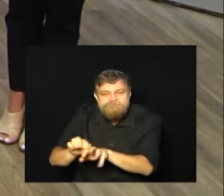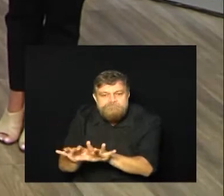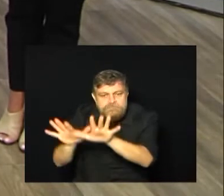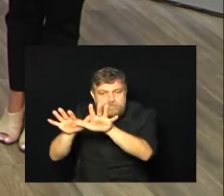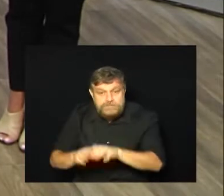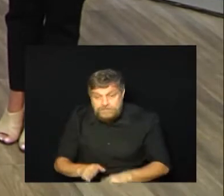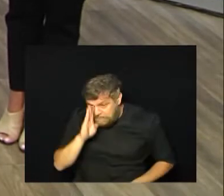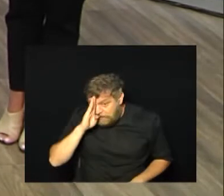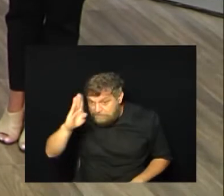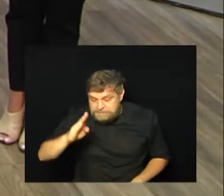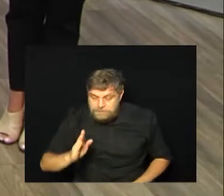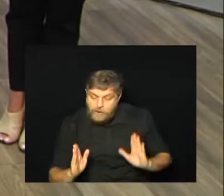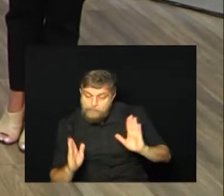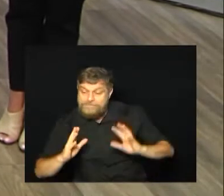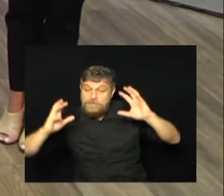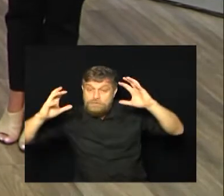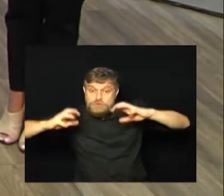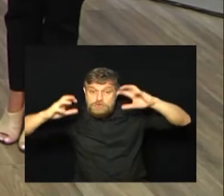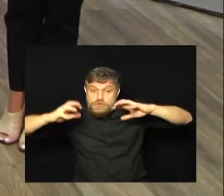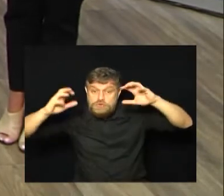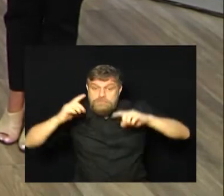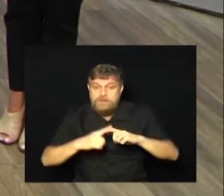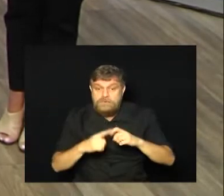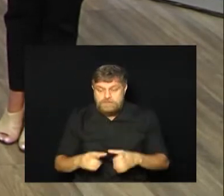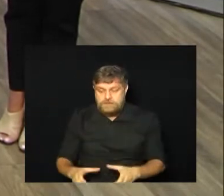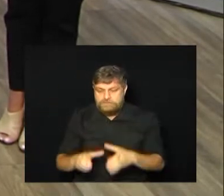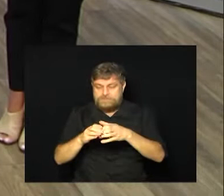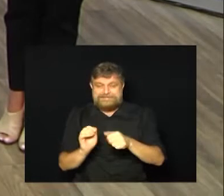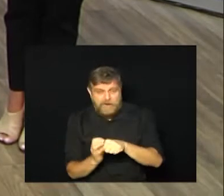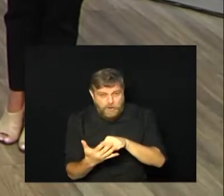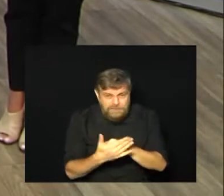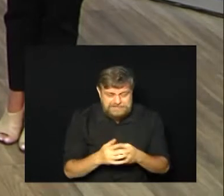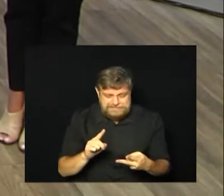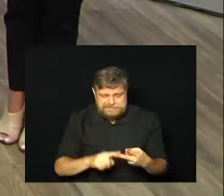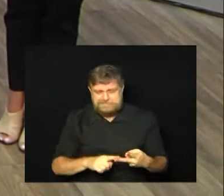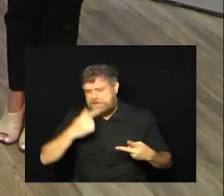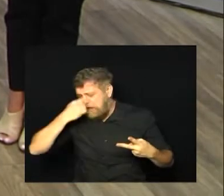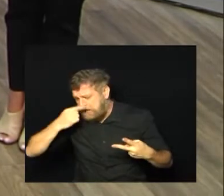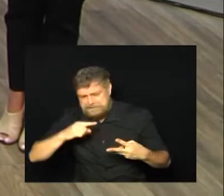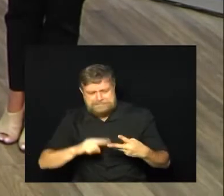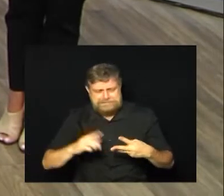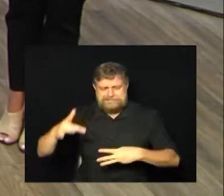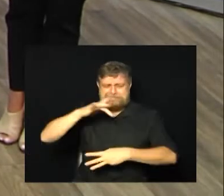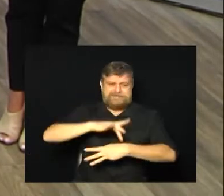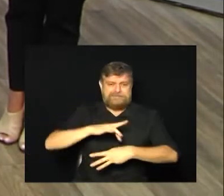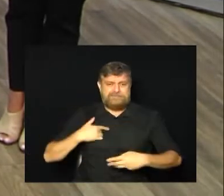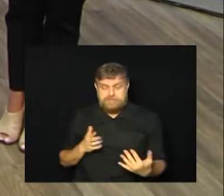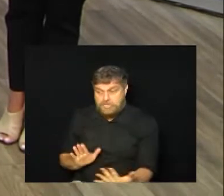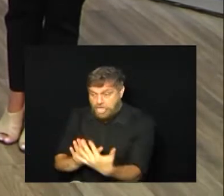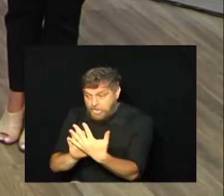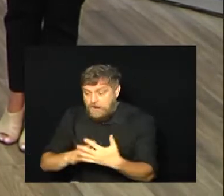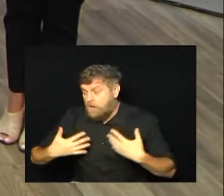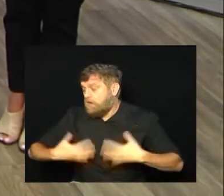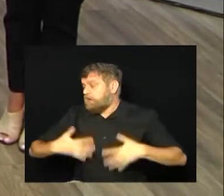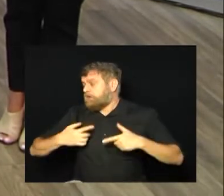nesta época de chuva, porque senão acumula Covid-19, com HN3, com dengue. Aí, para a gente enfrentar tudo isso, a gente sabe